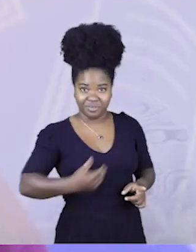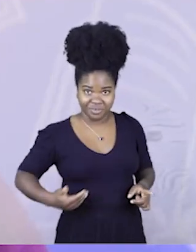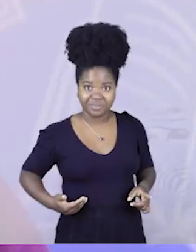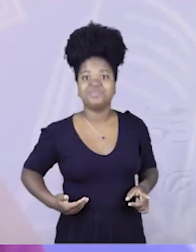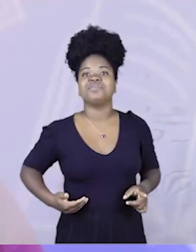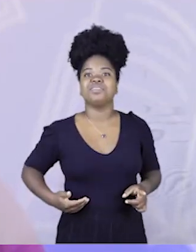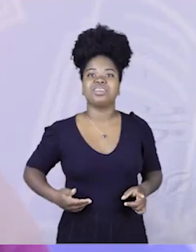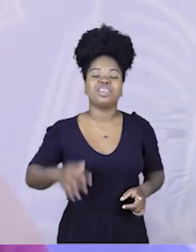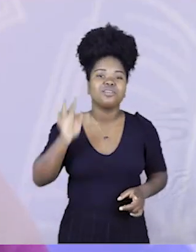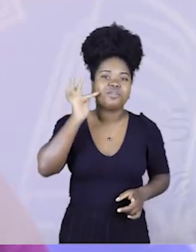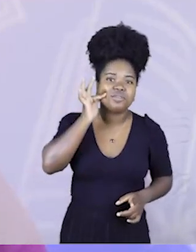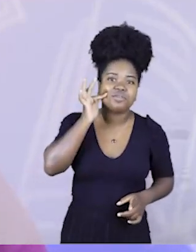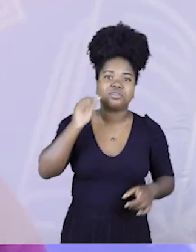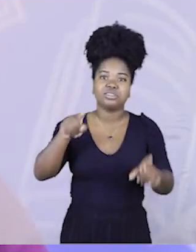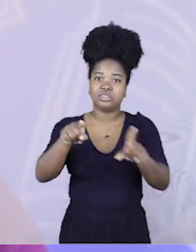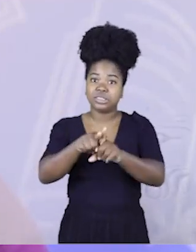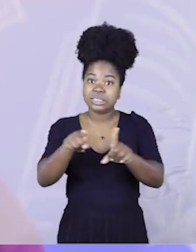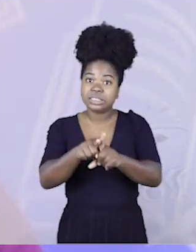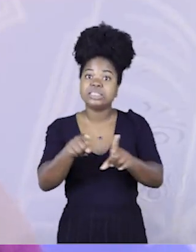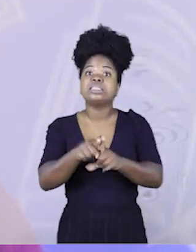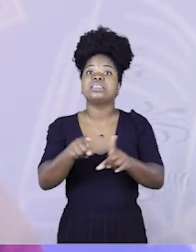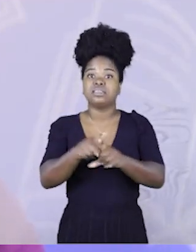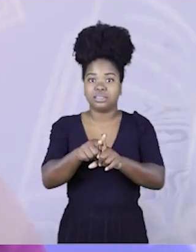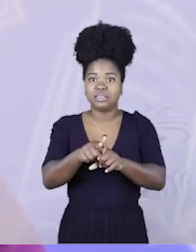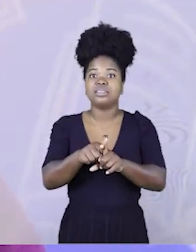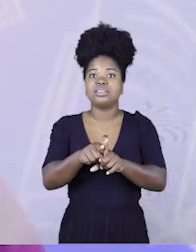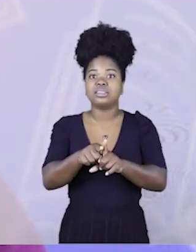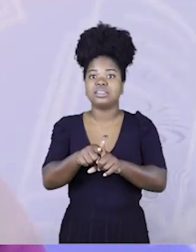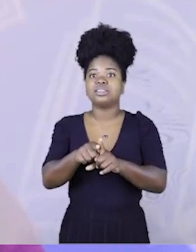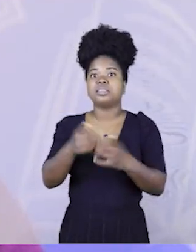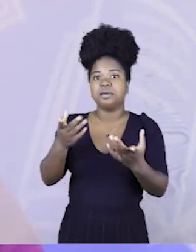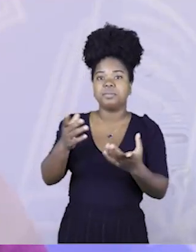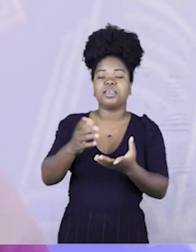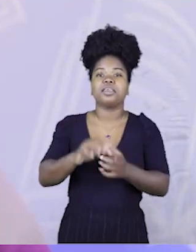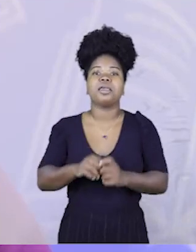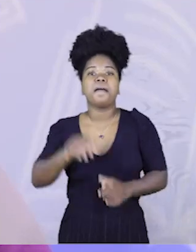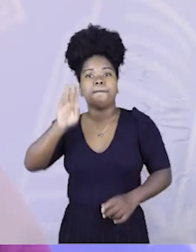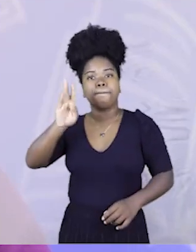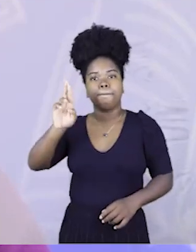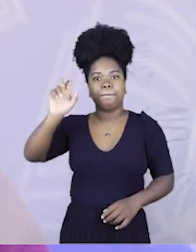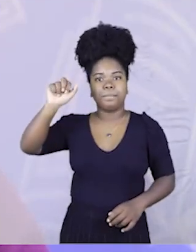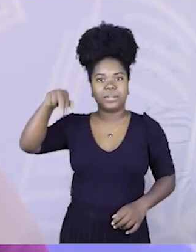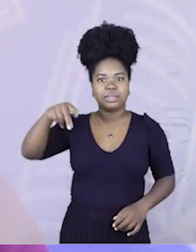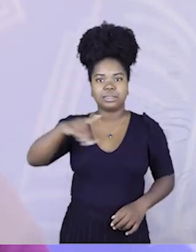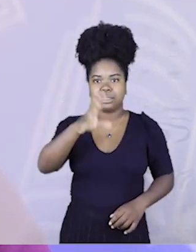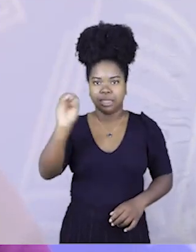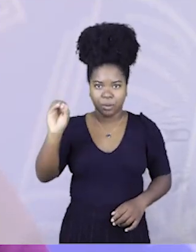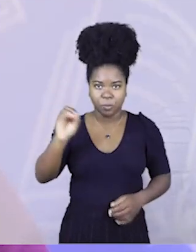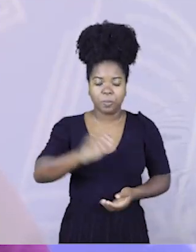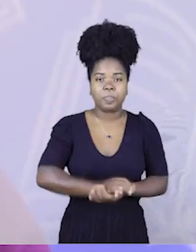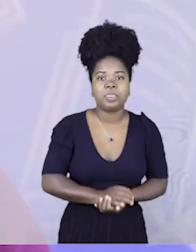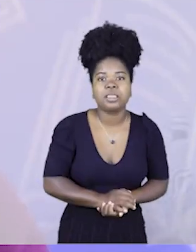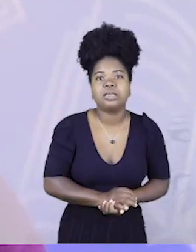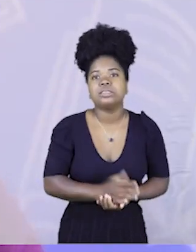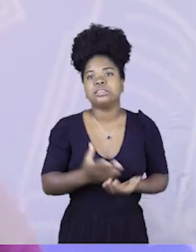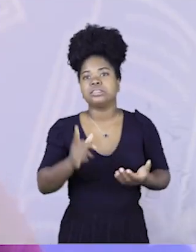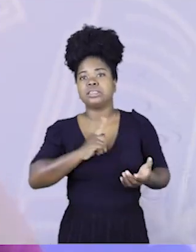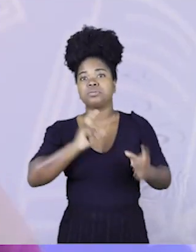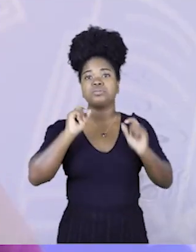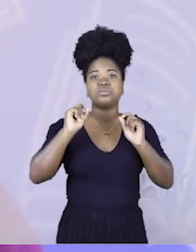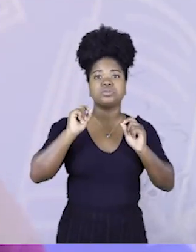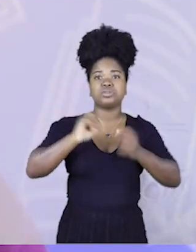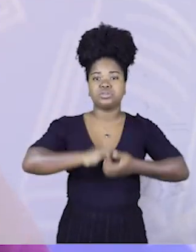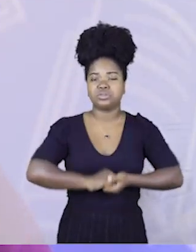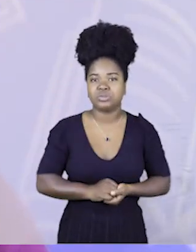Brandão, não houve retrocesso nesse aspecto, né, buscou-se fortalecer essas políticas, e no nosso estado nós lidamos